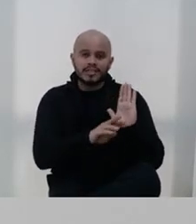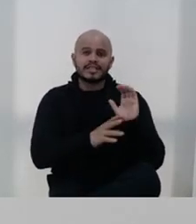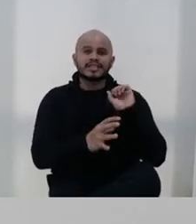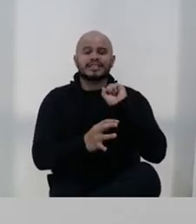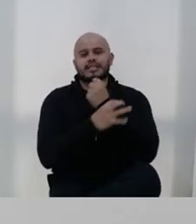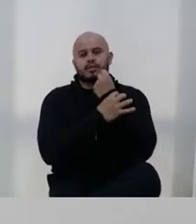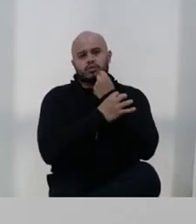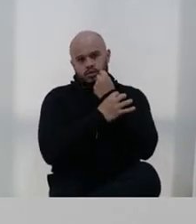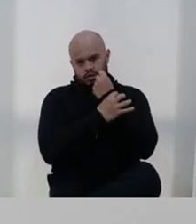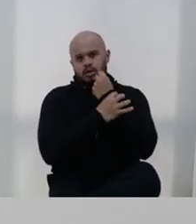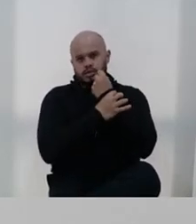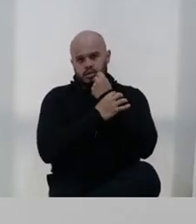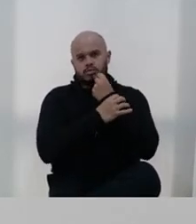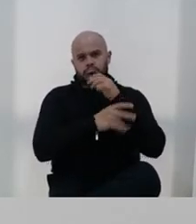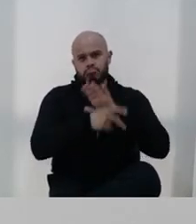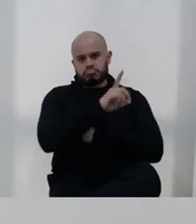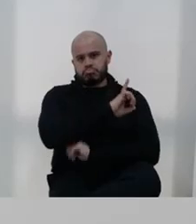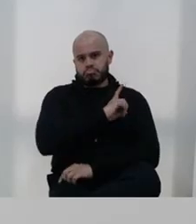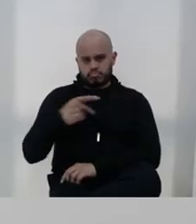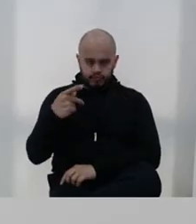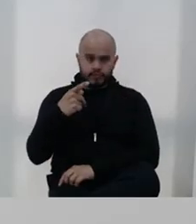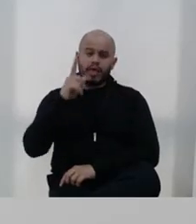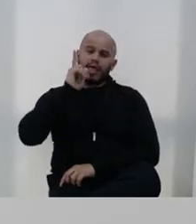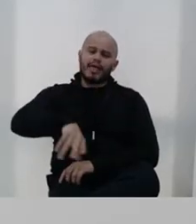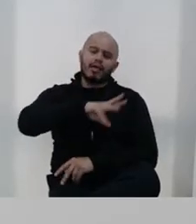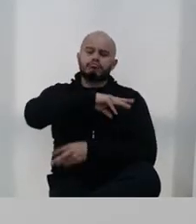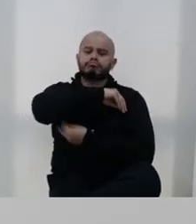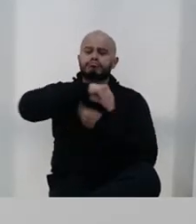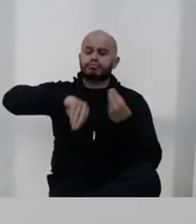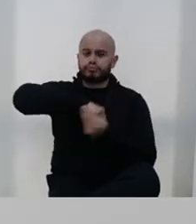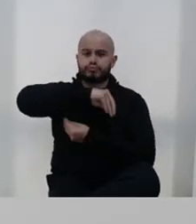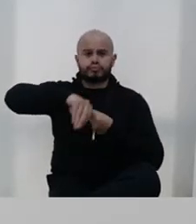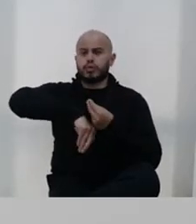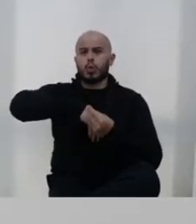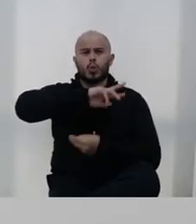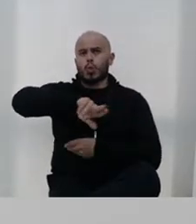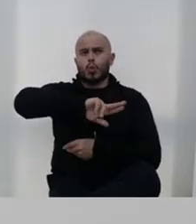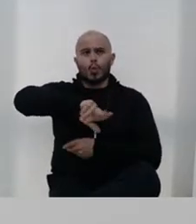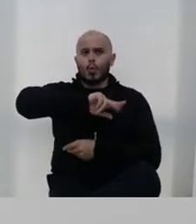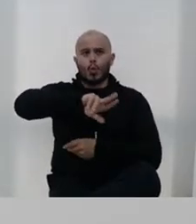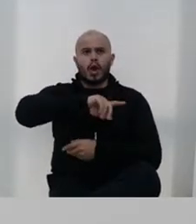do Maranhão, que é um sistema misto, né? Não é um sistema